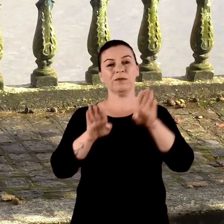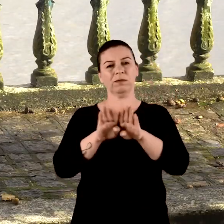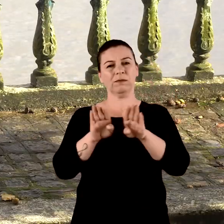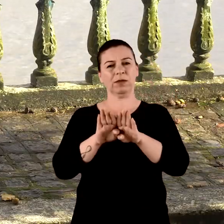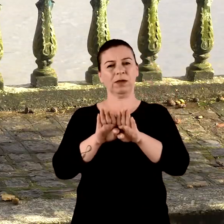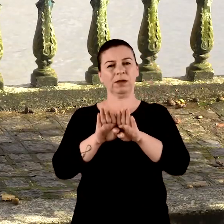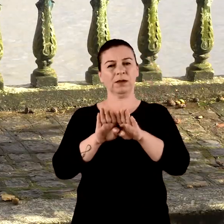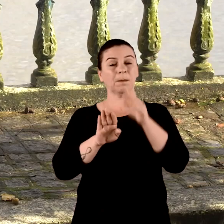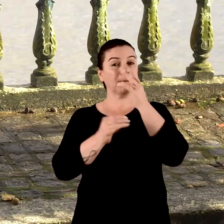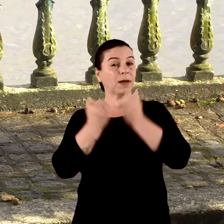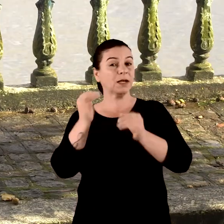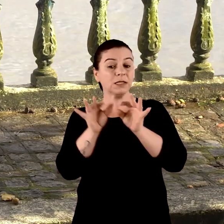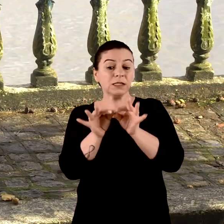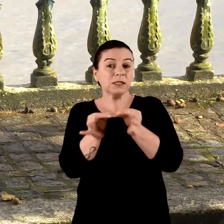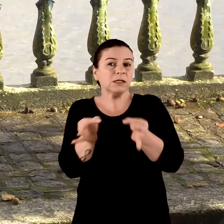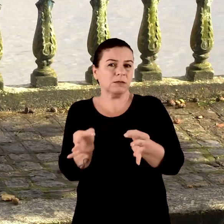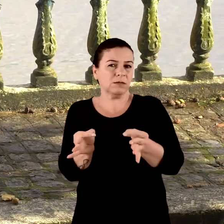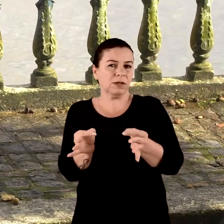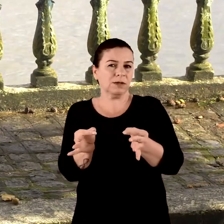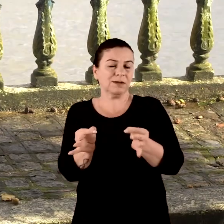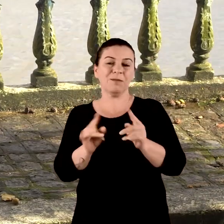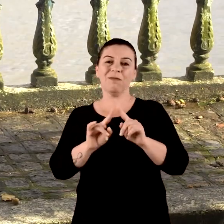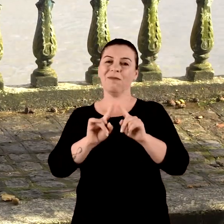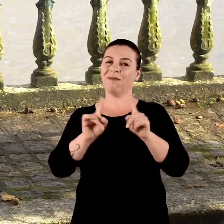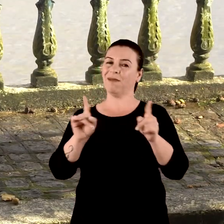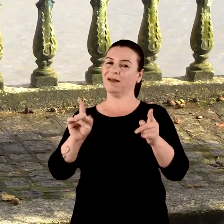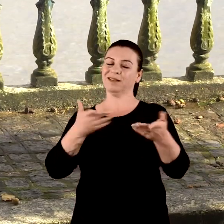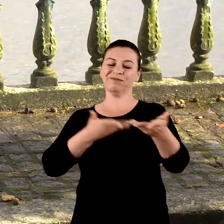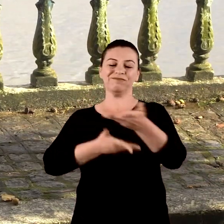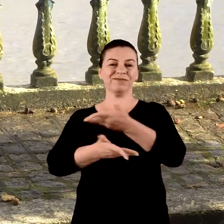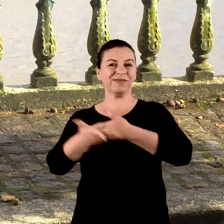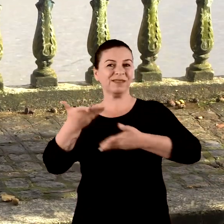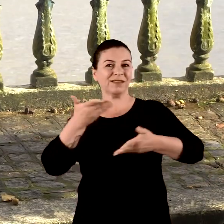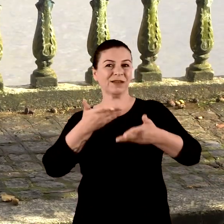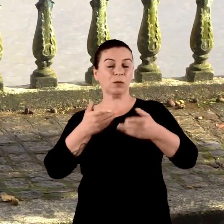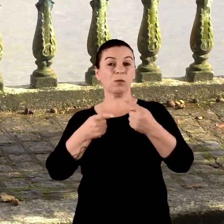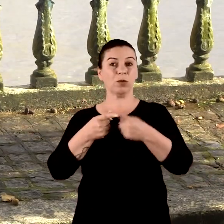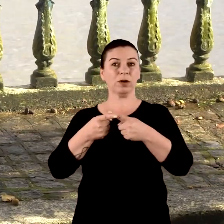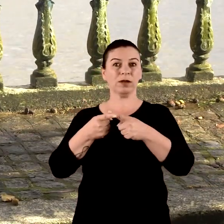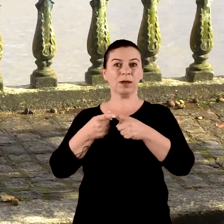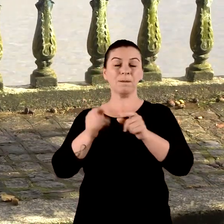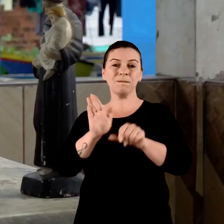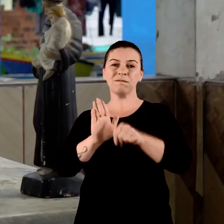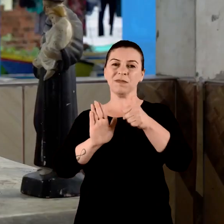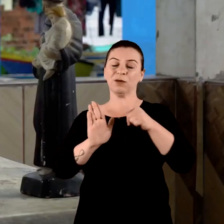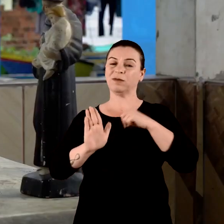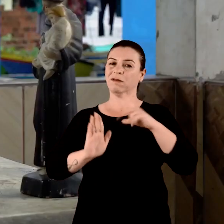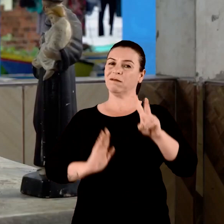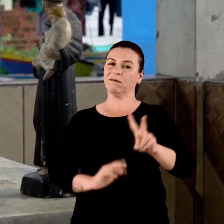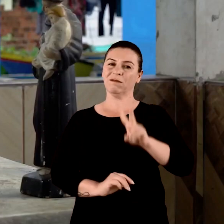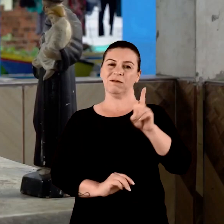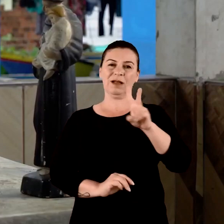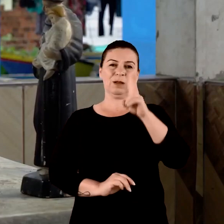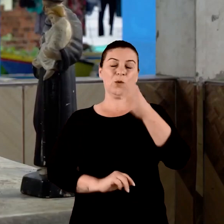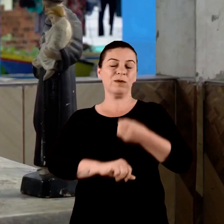Parece simples, mas você está fazendo uma interação numa peça, primeiro com valor